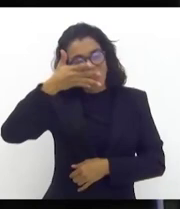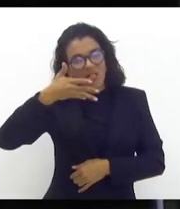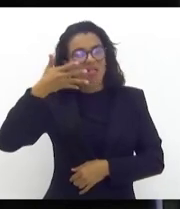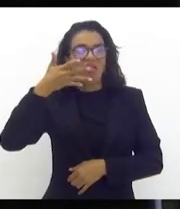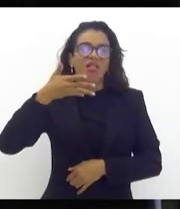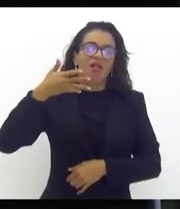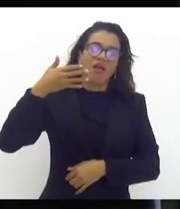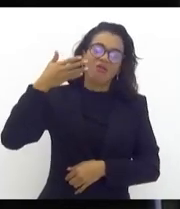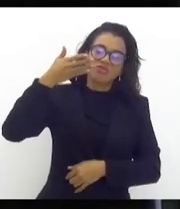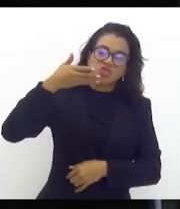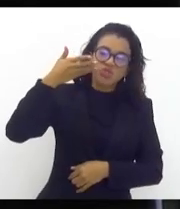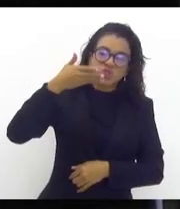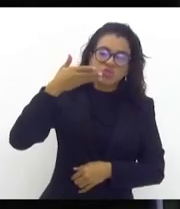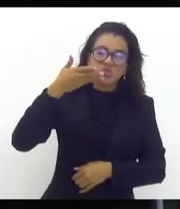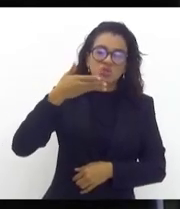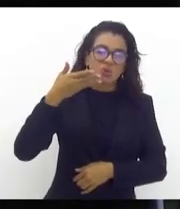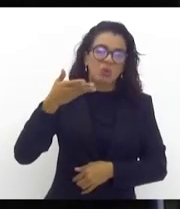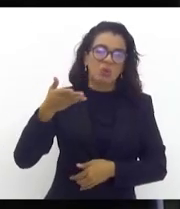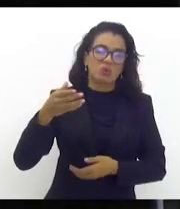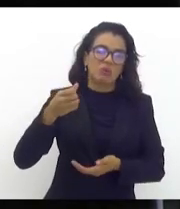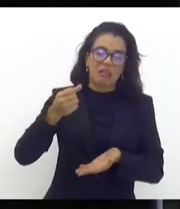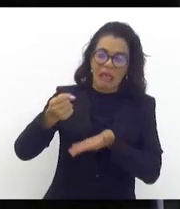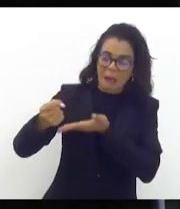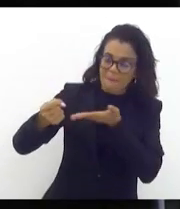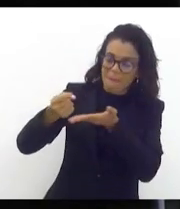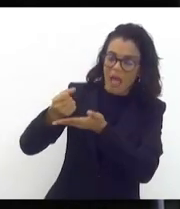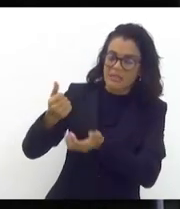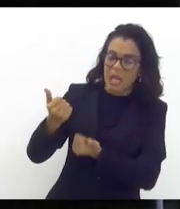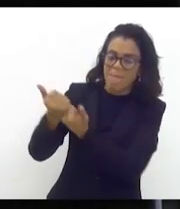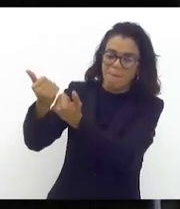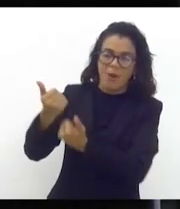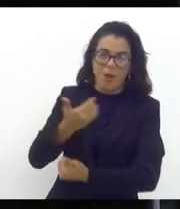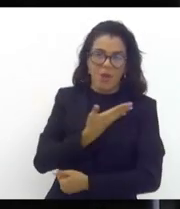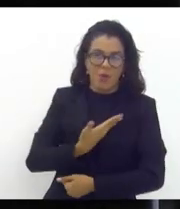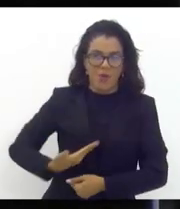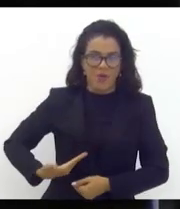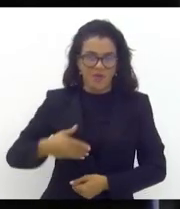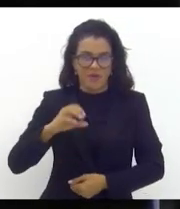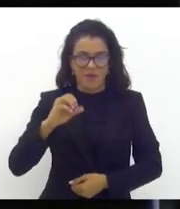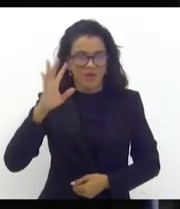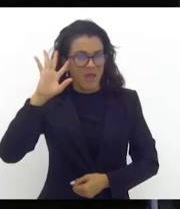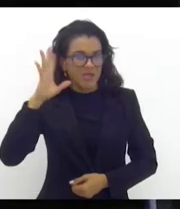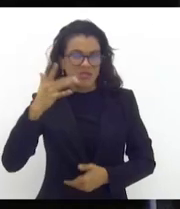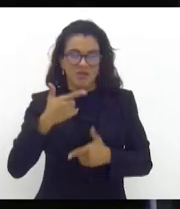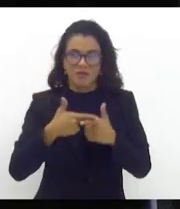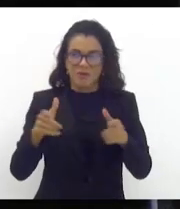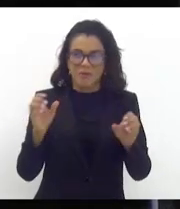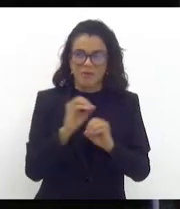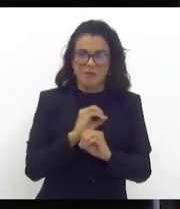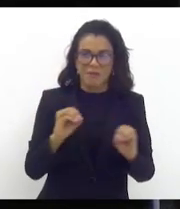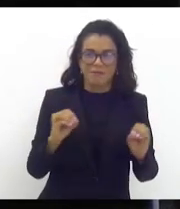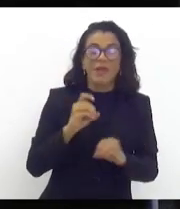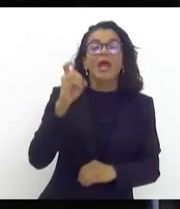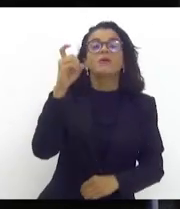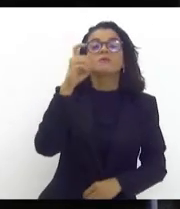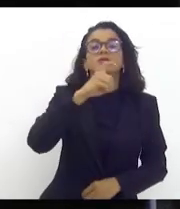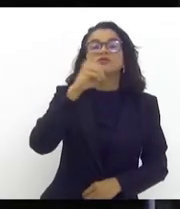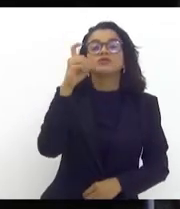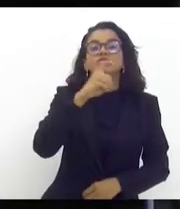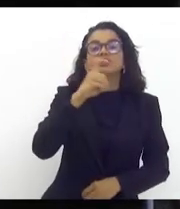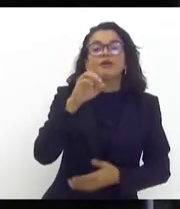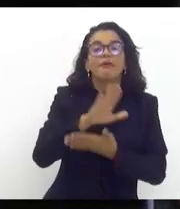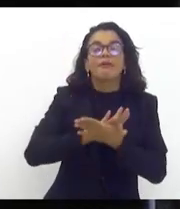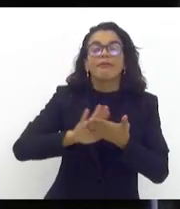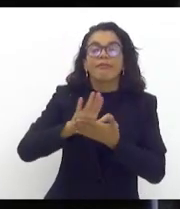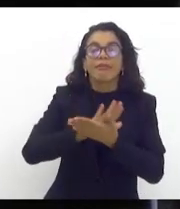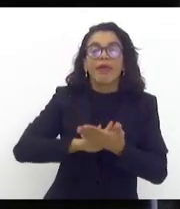um discurso da base, que é um discurso que não soluciona os problemas. É mentira, nada